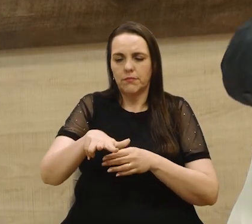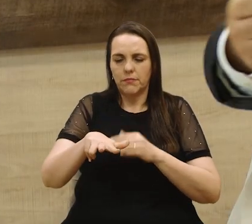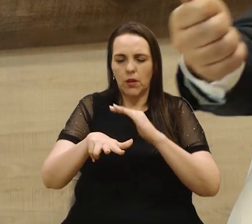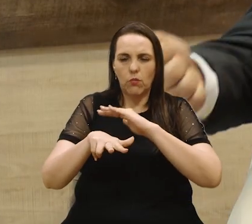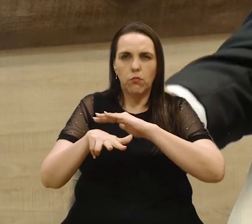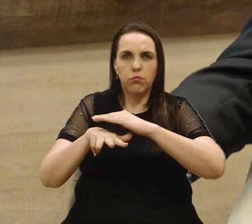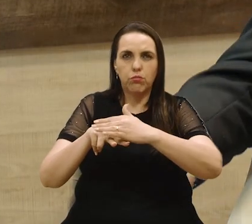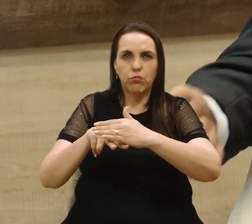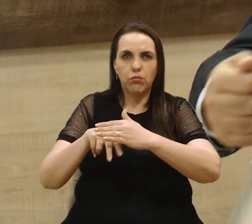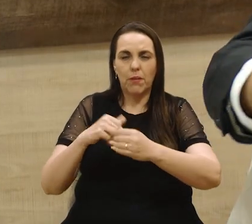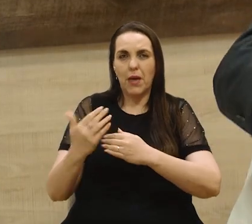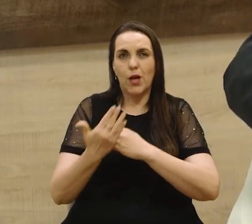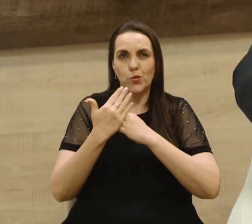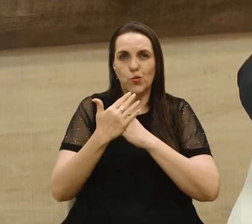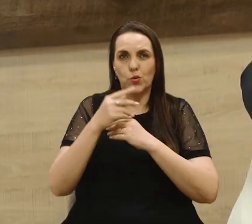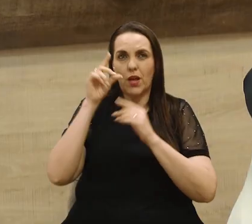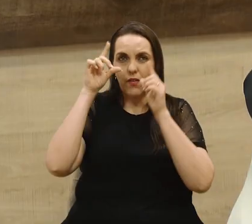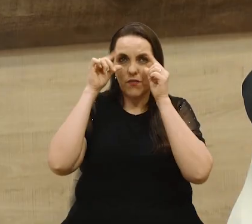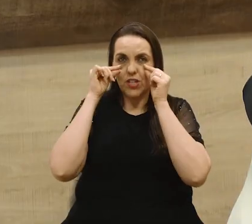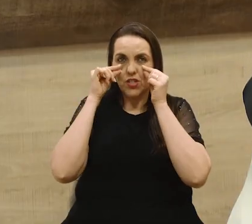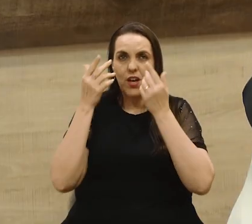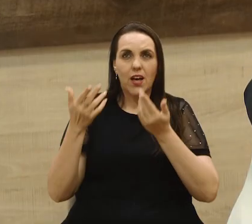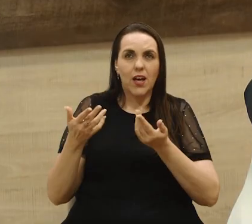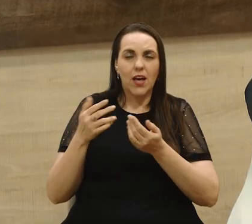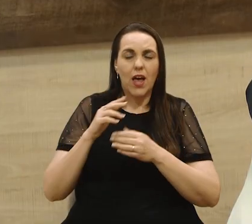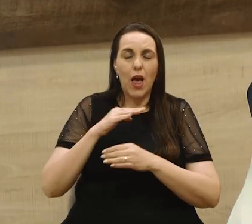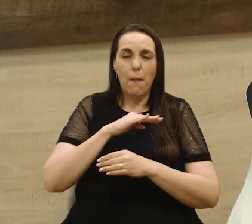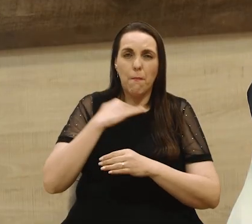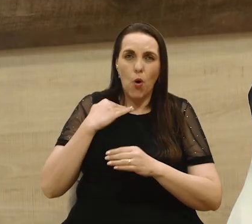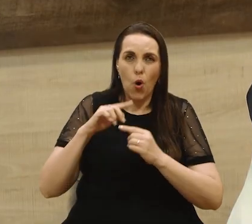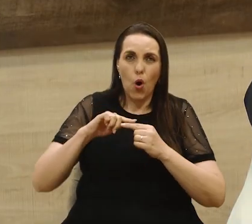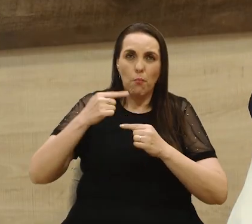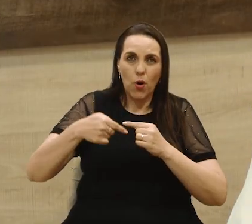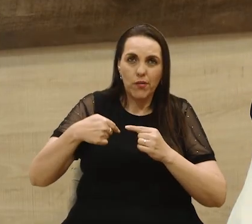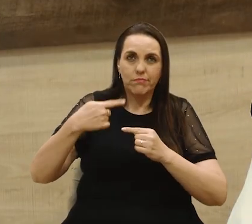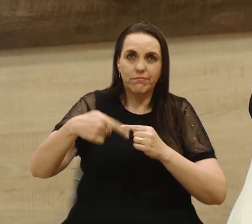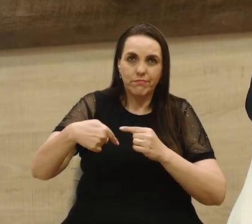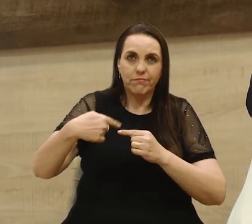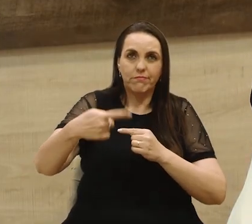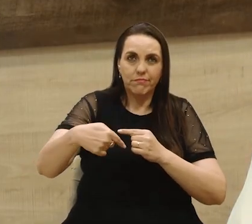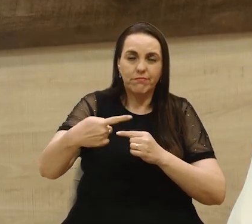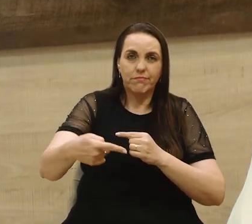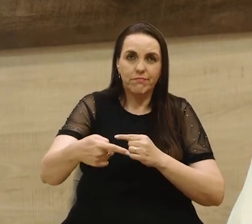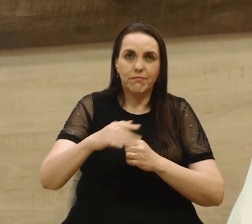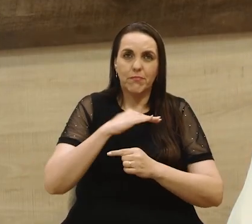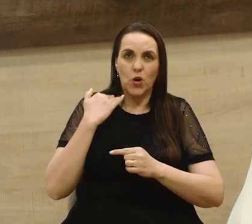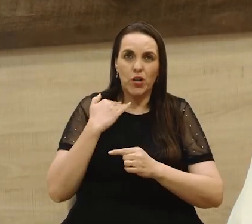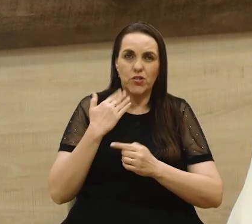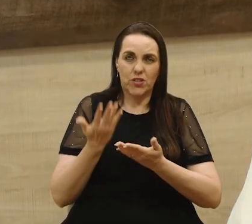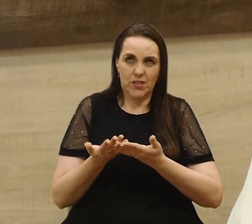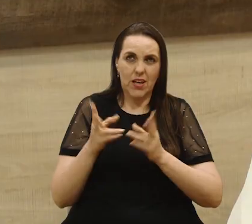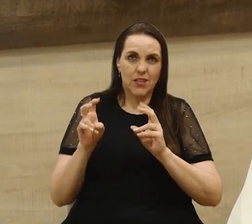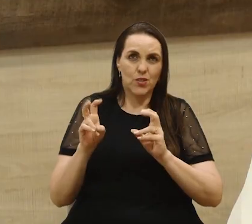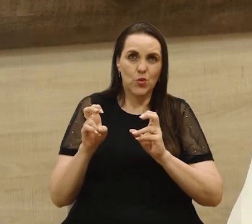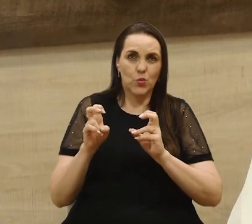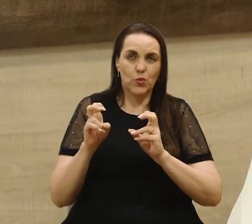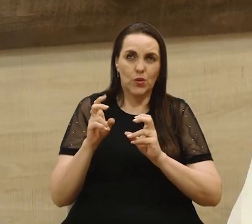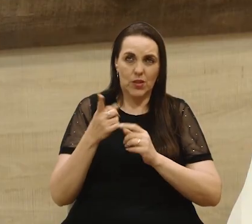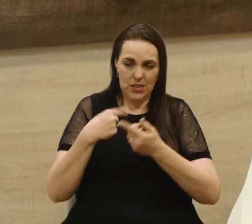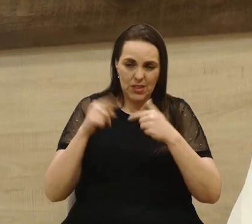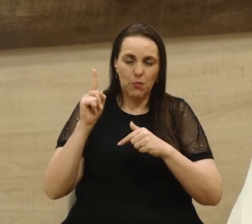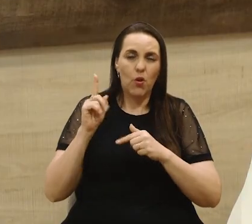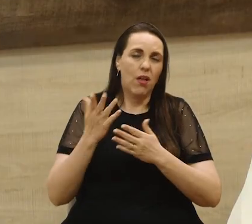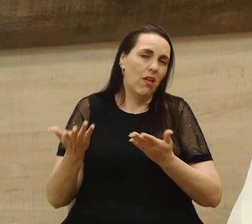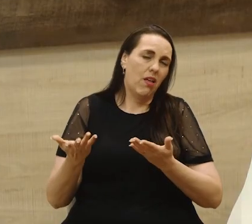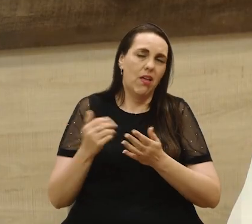olhos, se você presencia e tal. É a morte da morte da morte, quer dizer, extrapola o ponto objetivo da